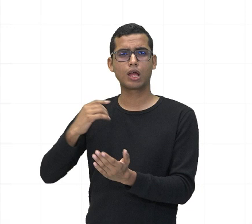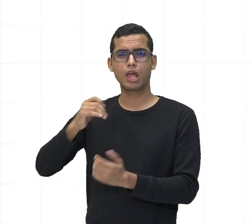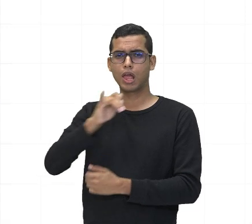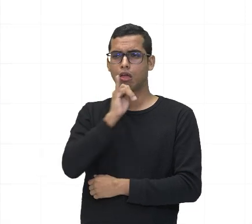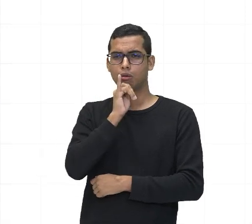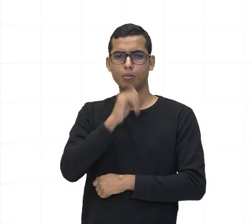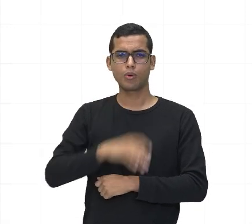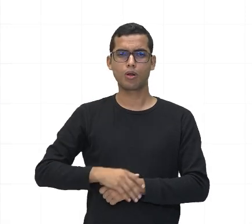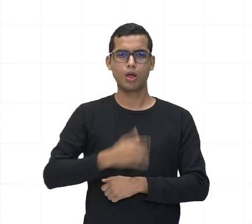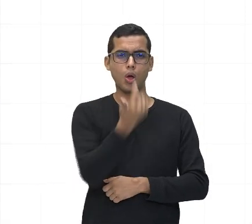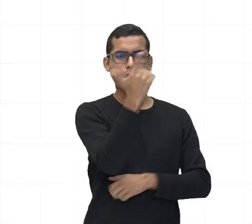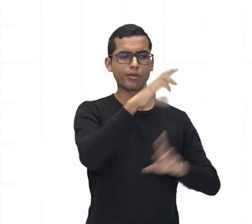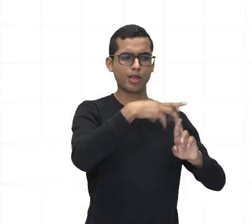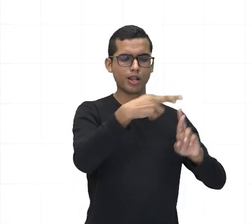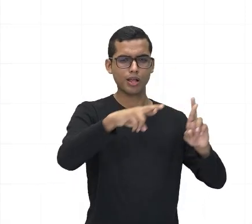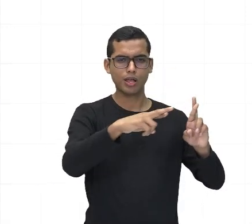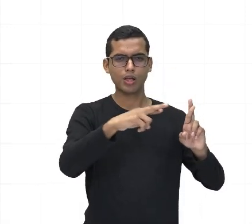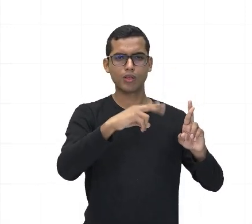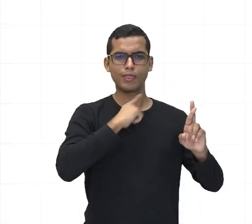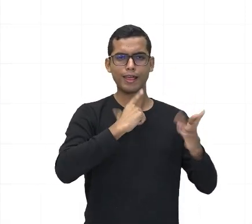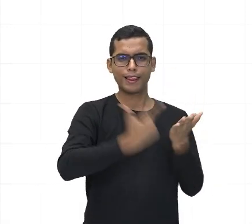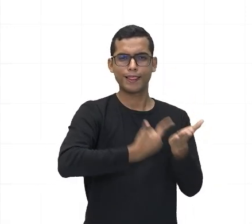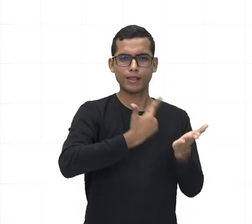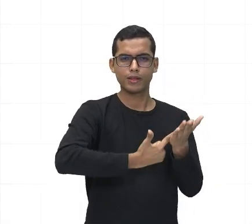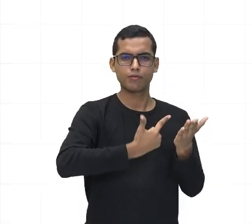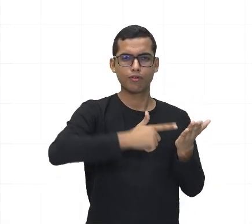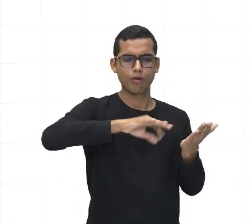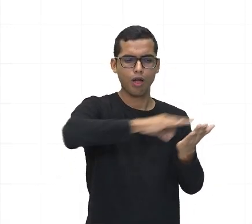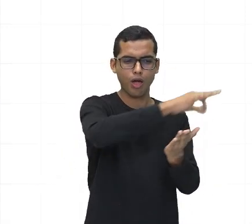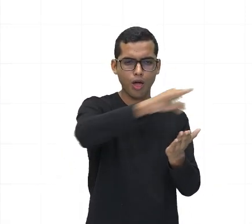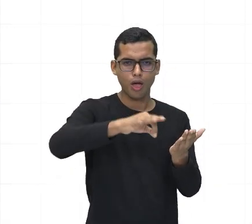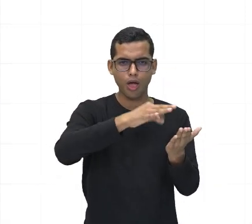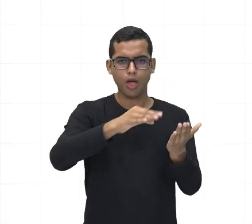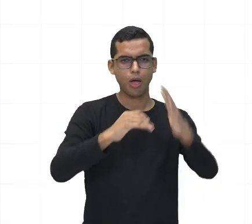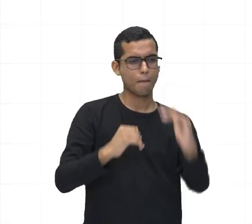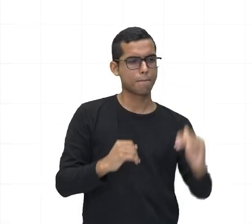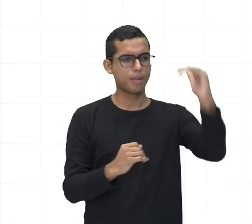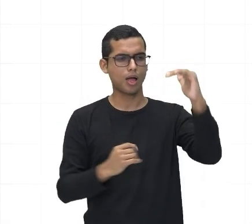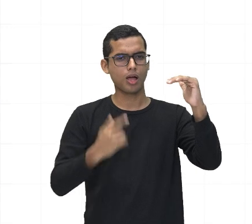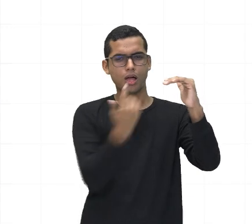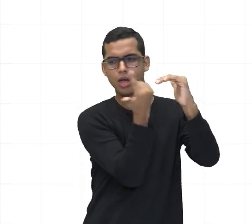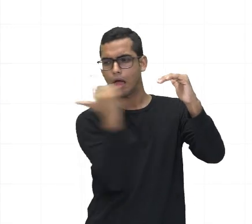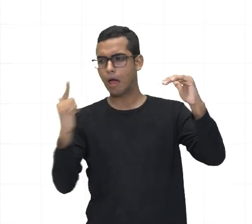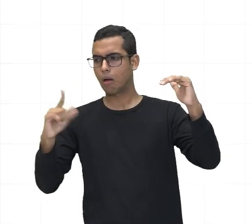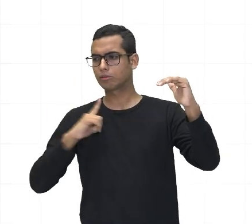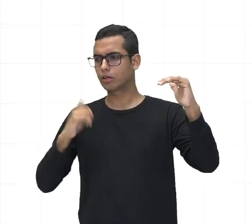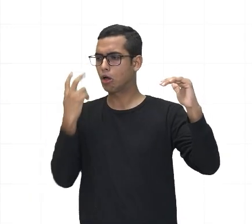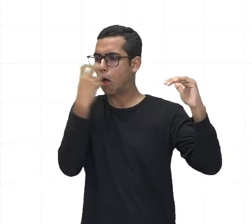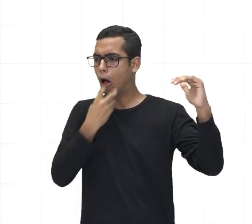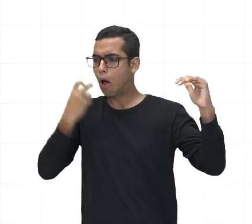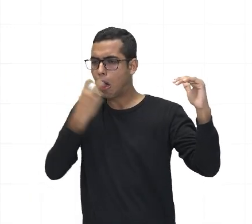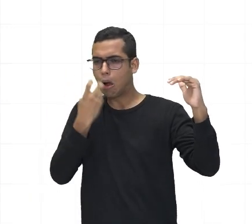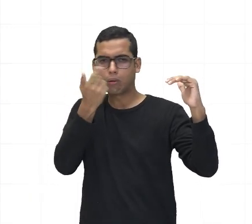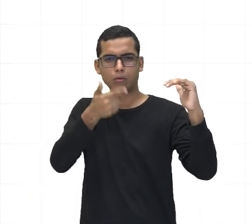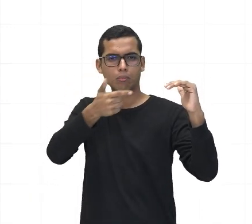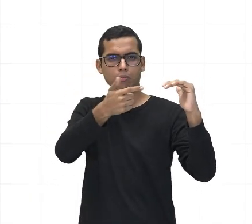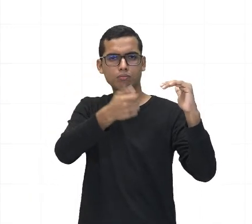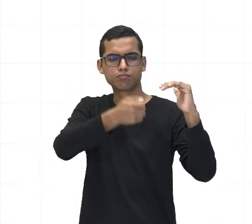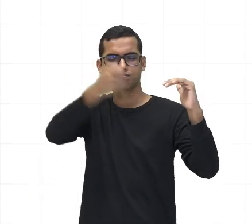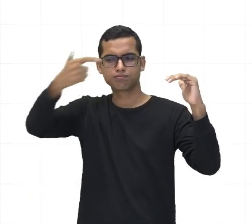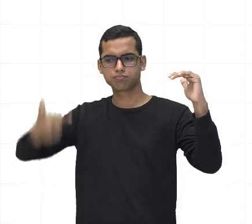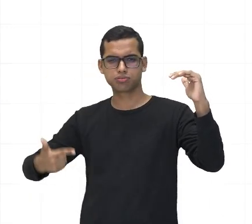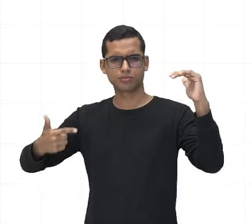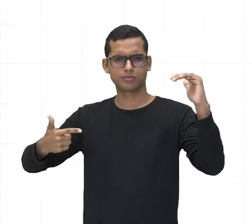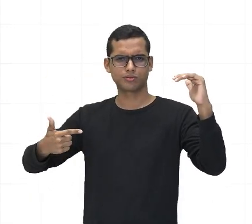as outras, que possuem seus livros sagrados. De forma alguma, elas enriquecem esse universo religioso,